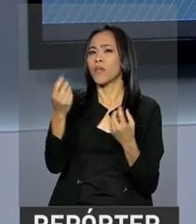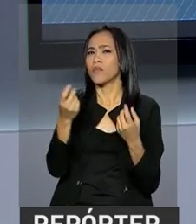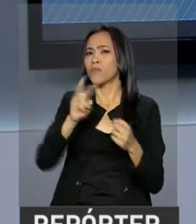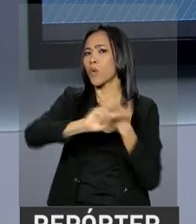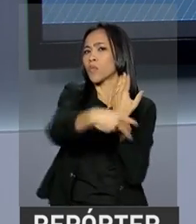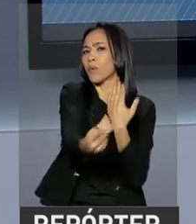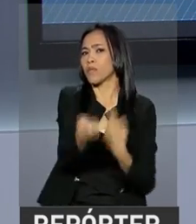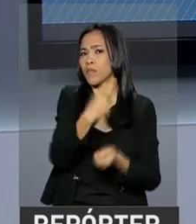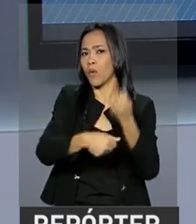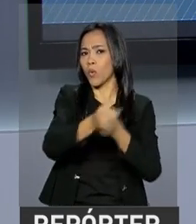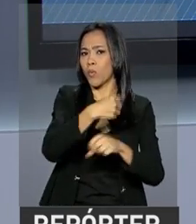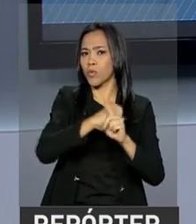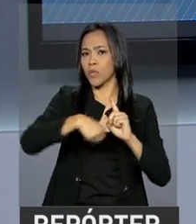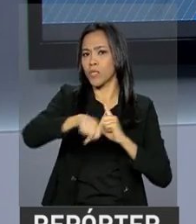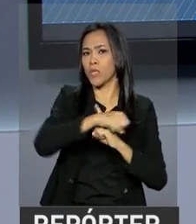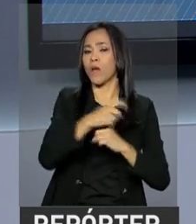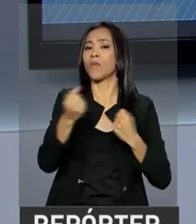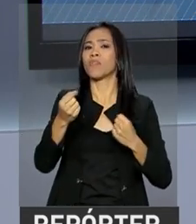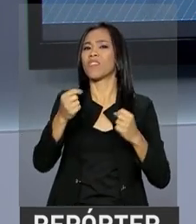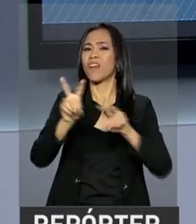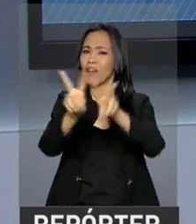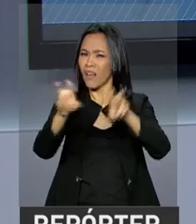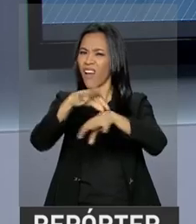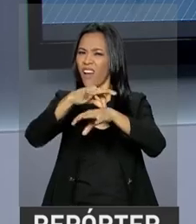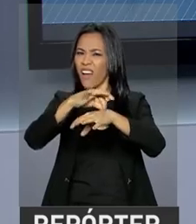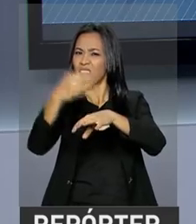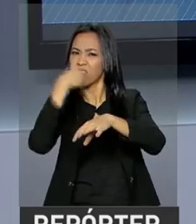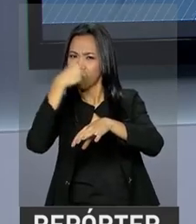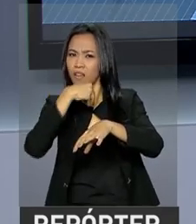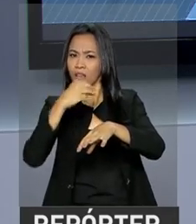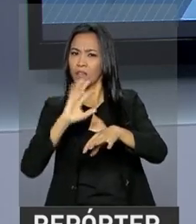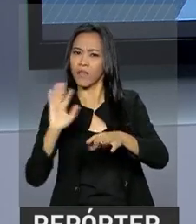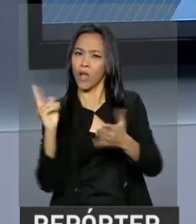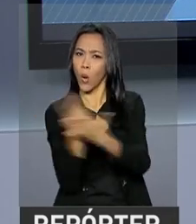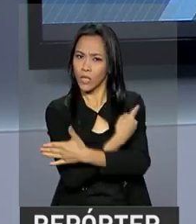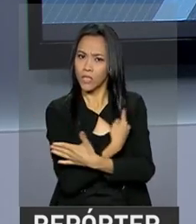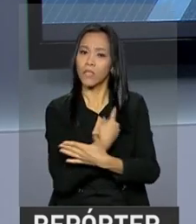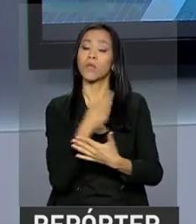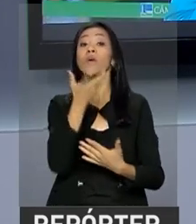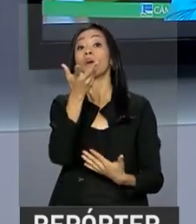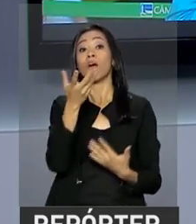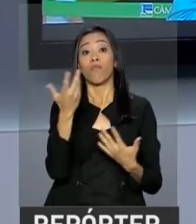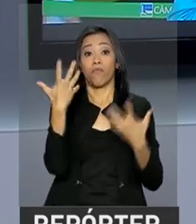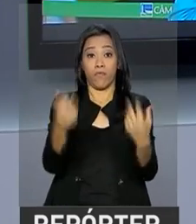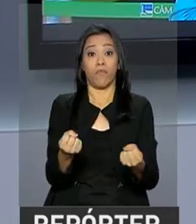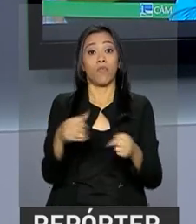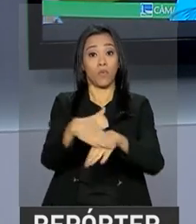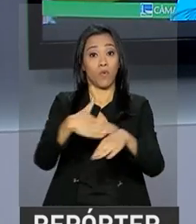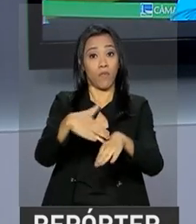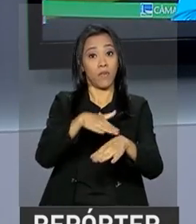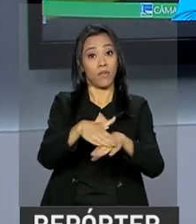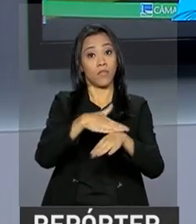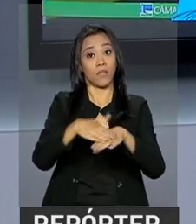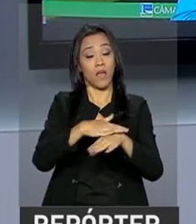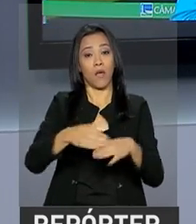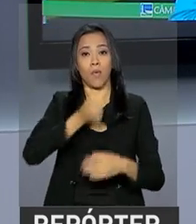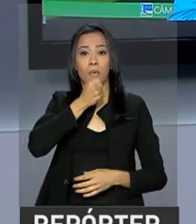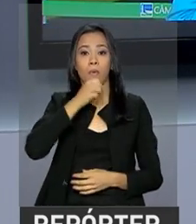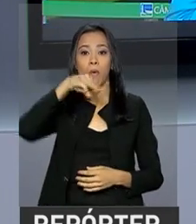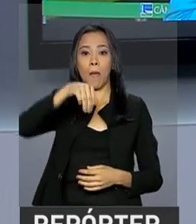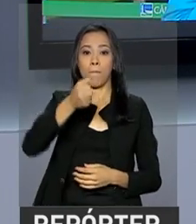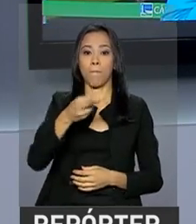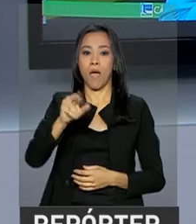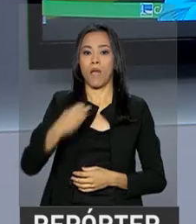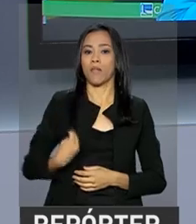sociais da operação carne fraca no setor agropecuário a gente conversa Vera agora ao vivo com a repórter Mara kenup que está na Câmara dos Deputados